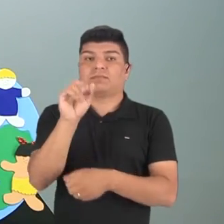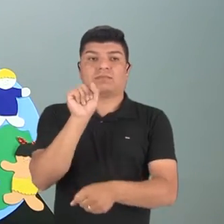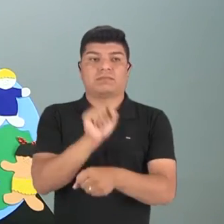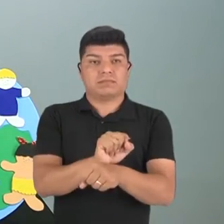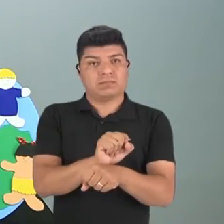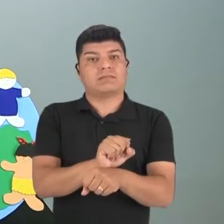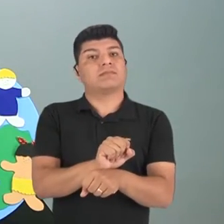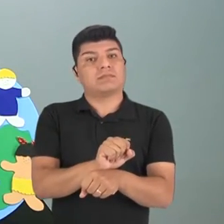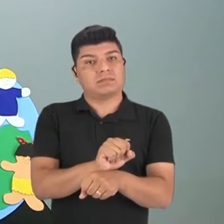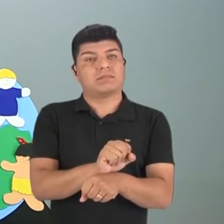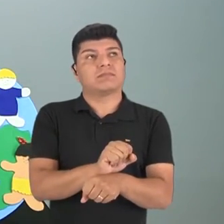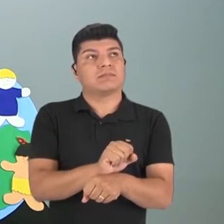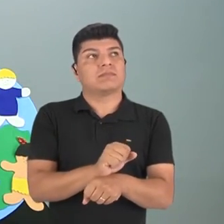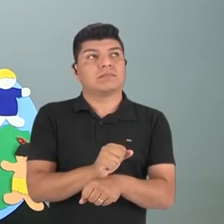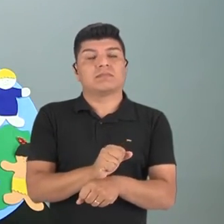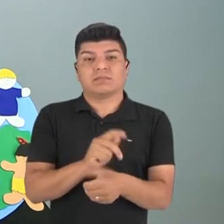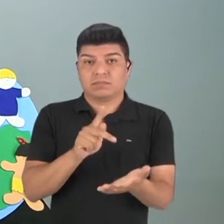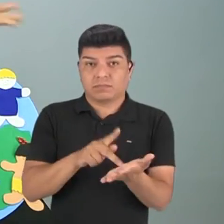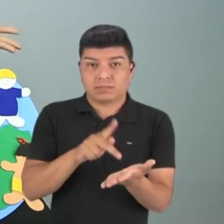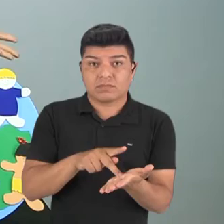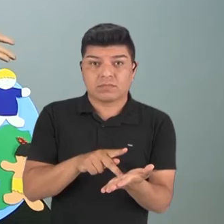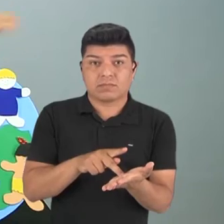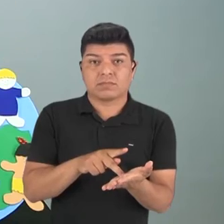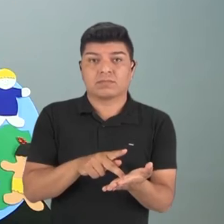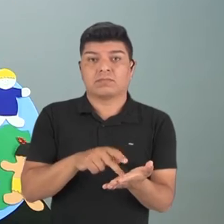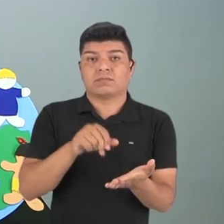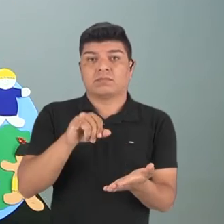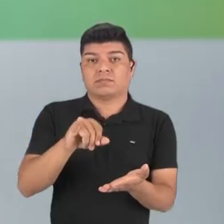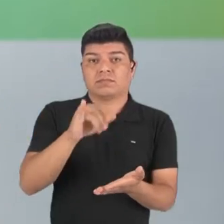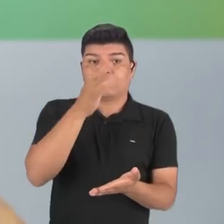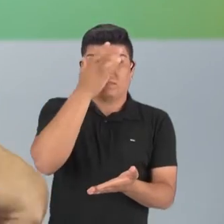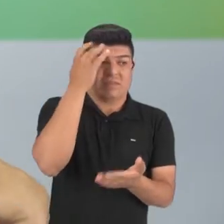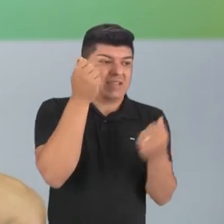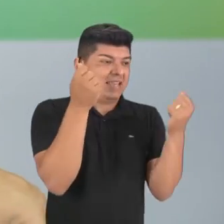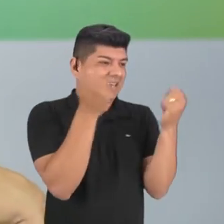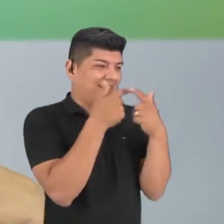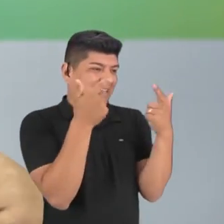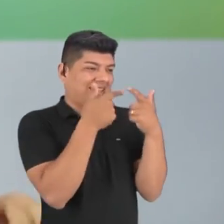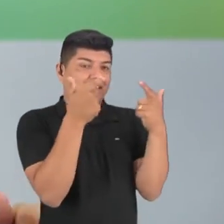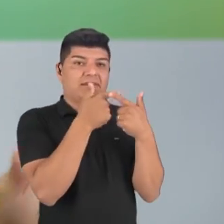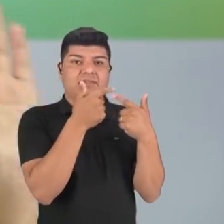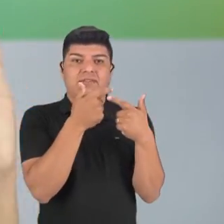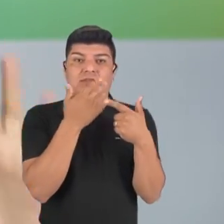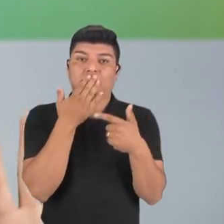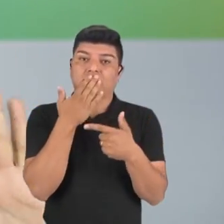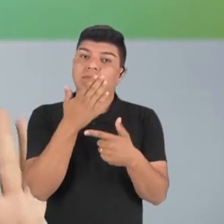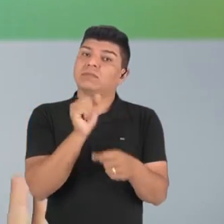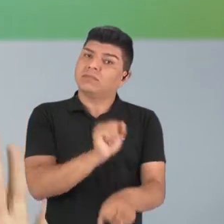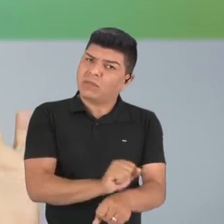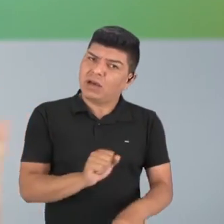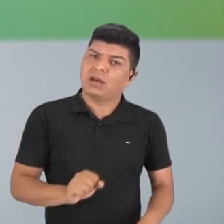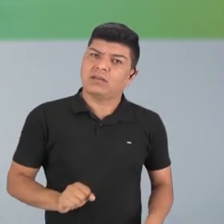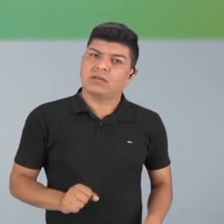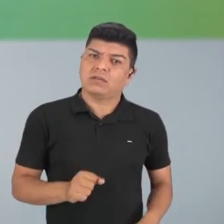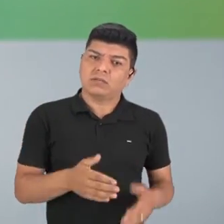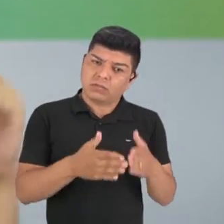pare com isso, não é mesmo? Sim. Uma pessoa ficar rindo de nós vamos pedir, pare com